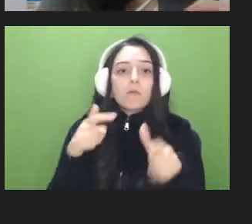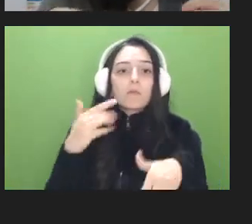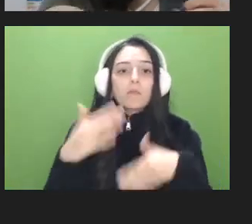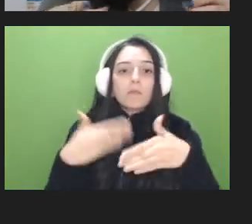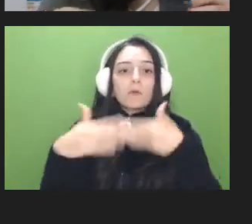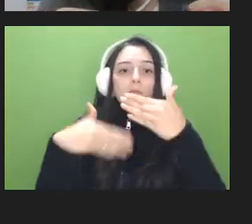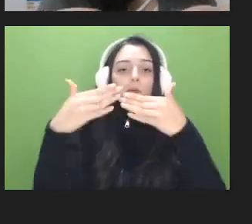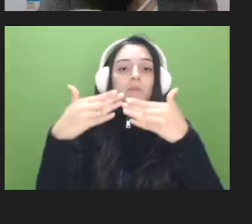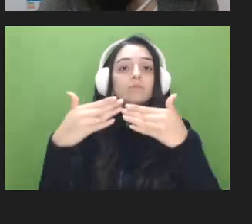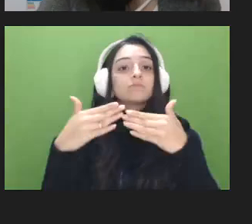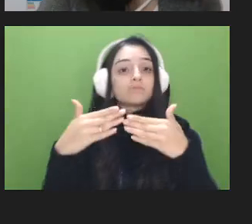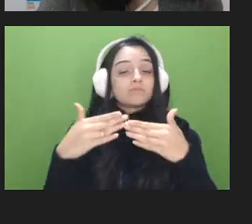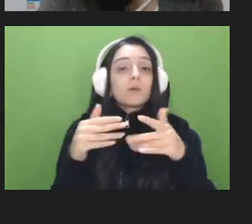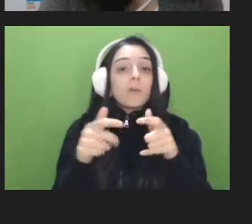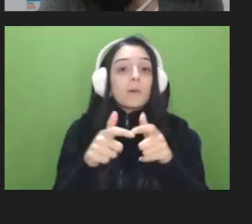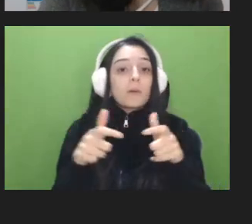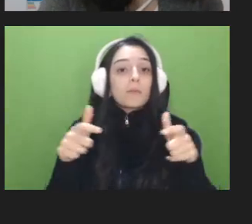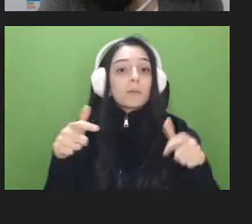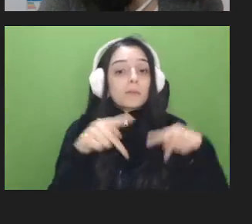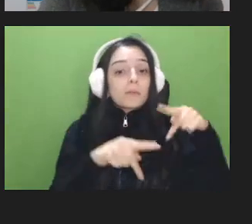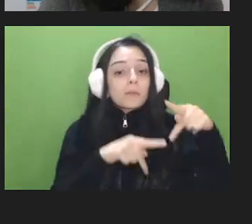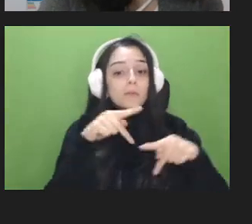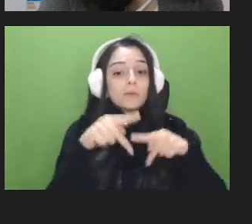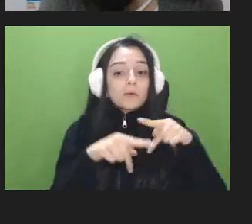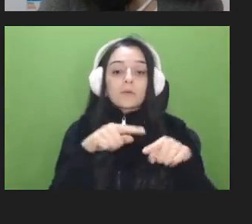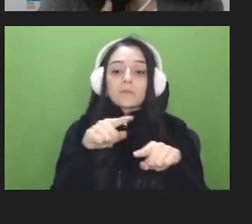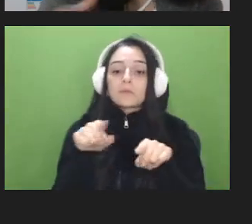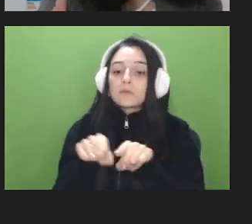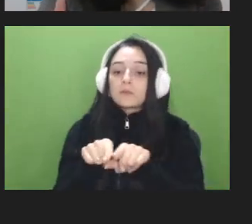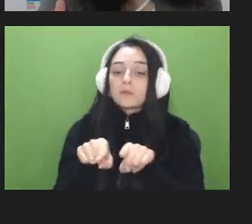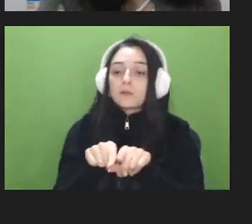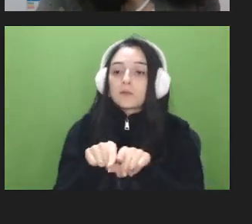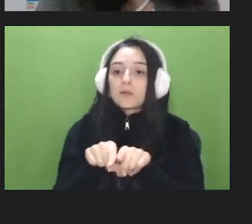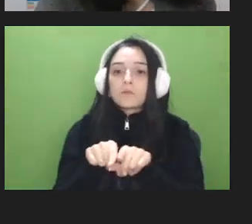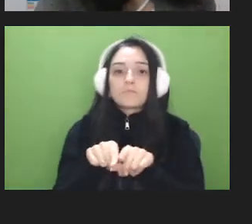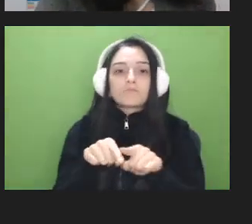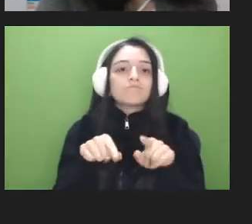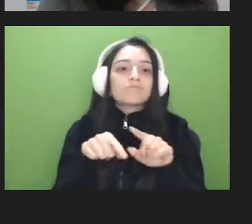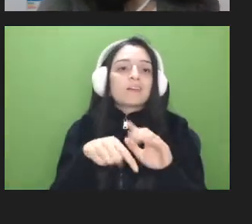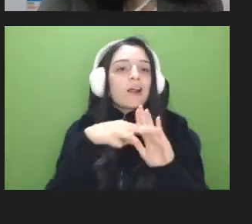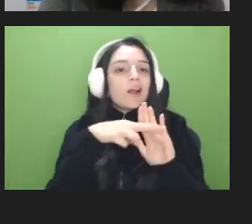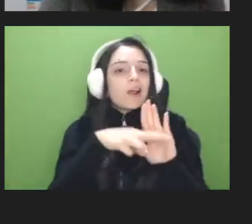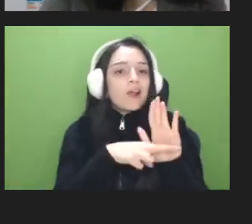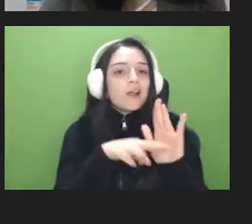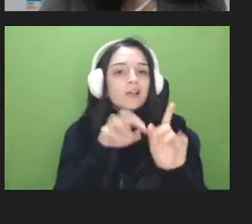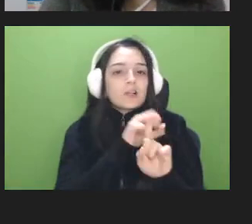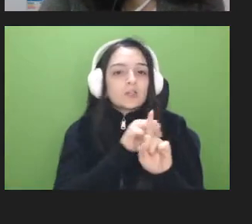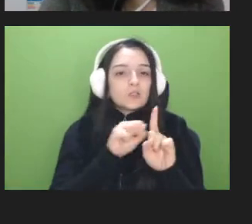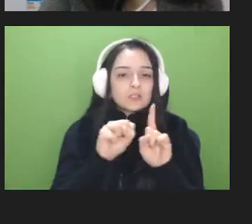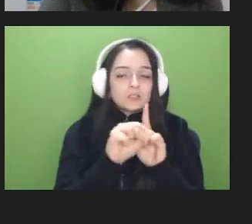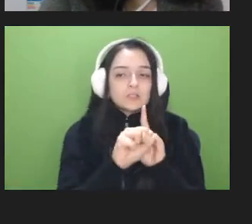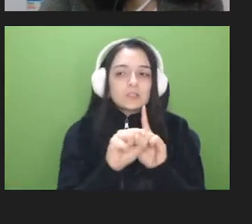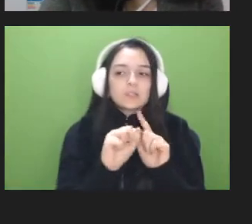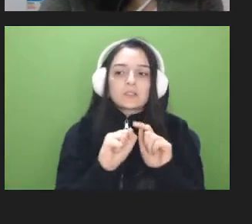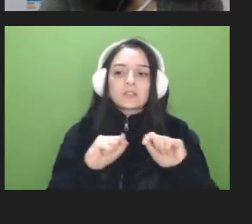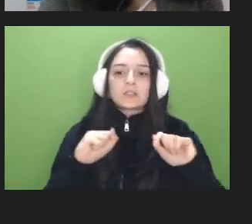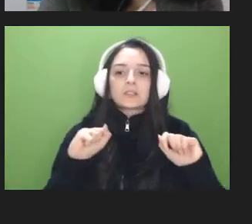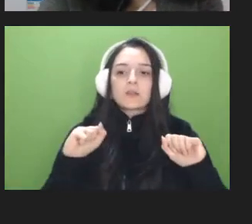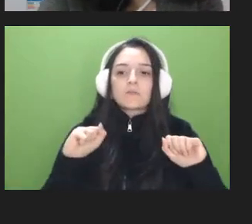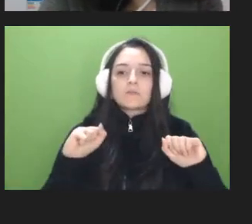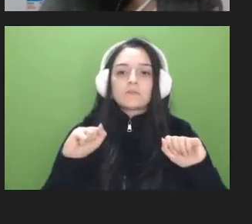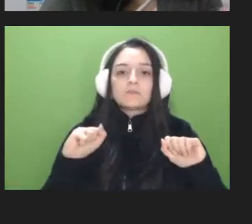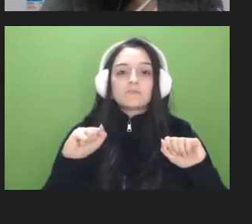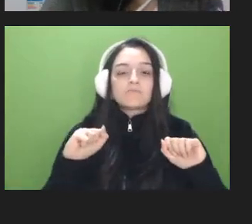populacional e também, de certa forma, de uma regra social que prezava pelo